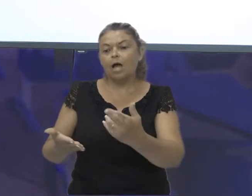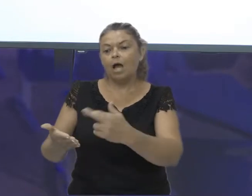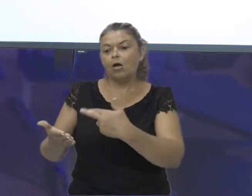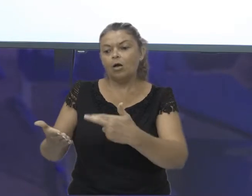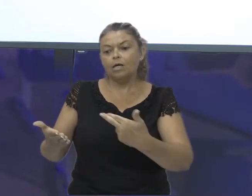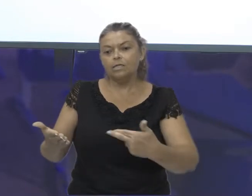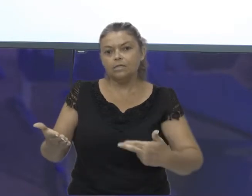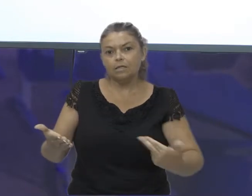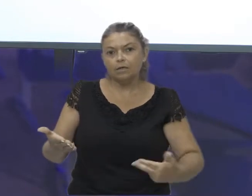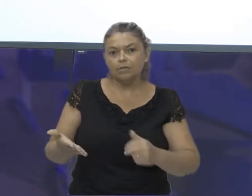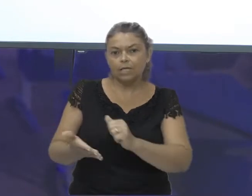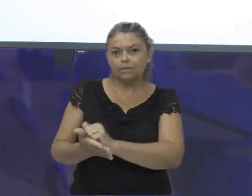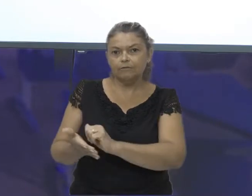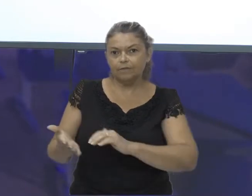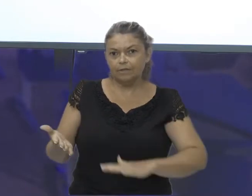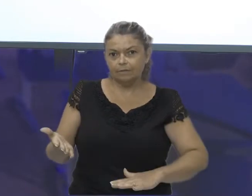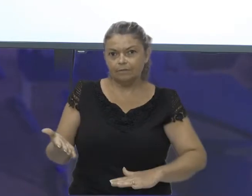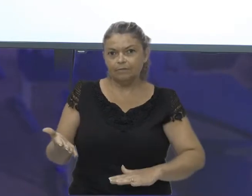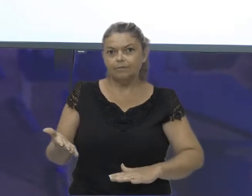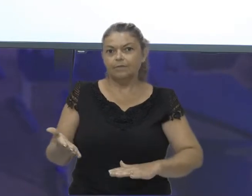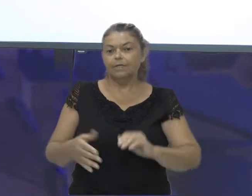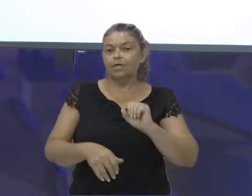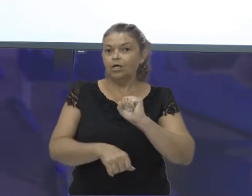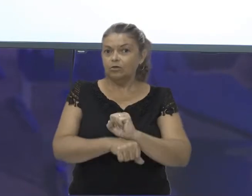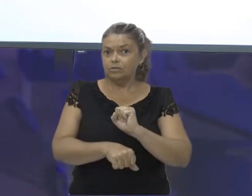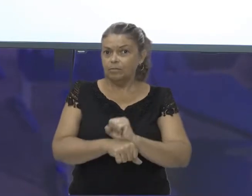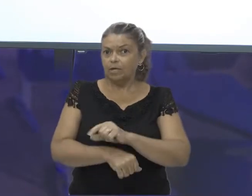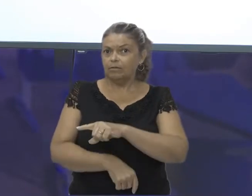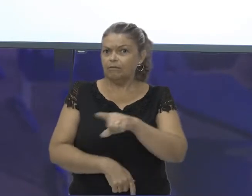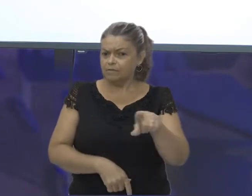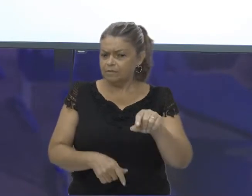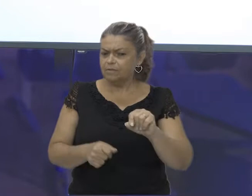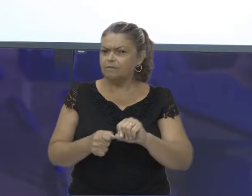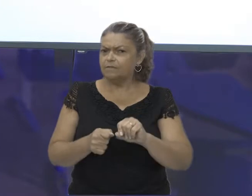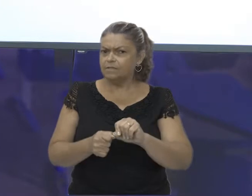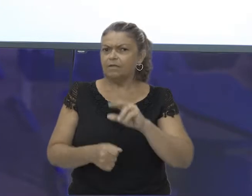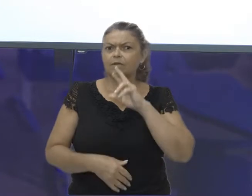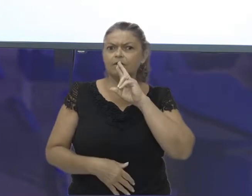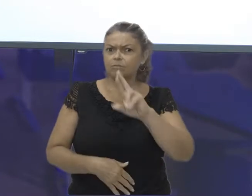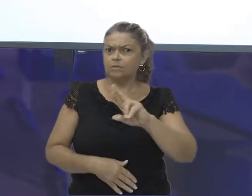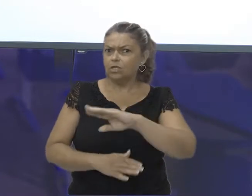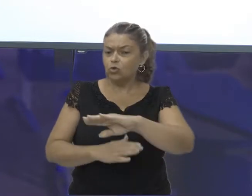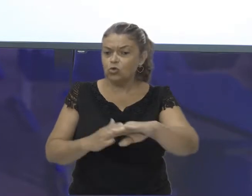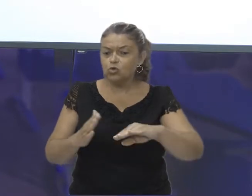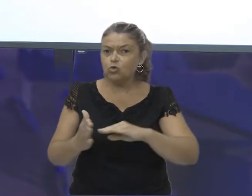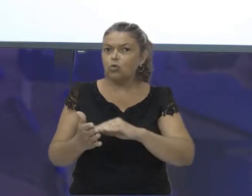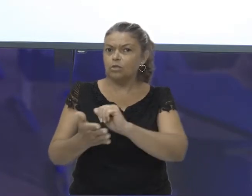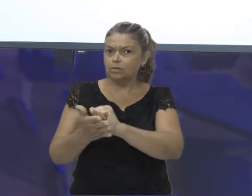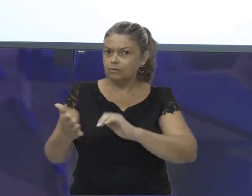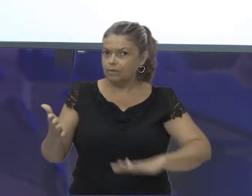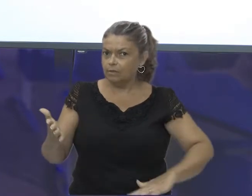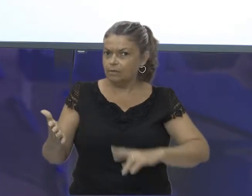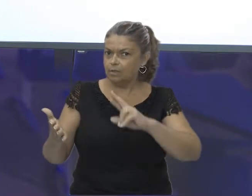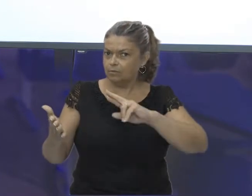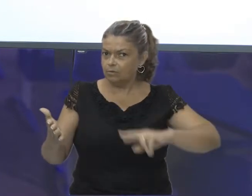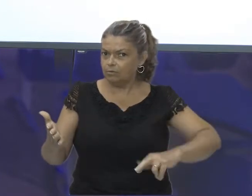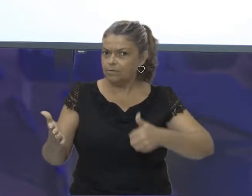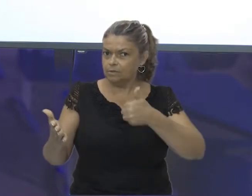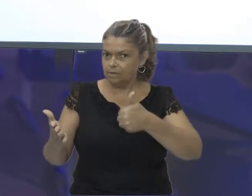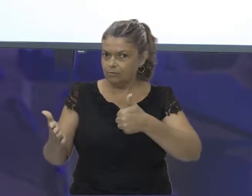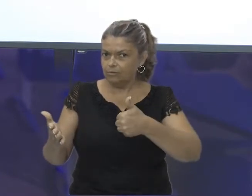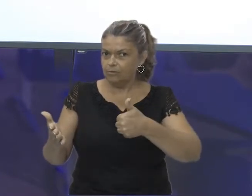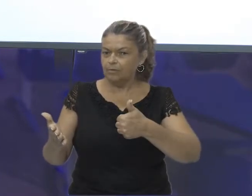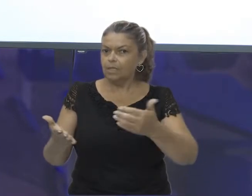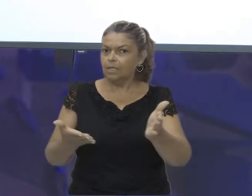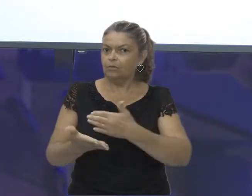das nossas atividades. Espero que vocês tenham realizado todas as atividades propostas em nosso caderno